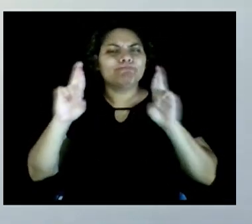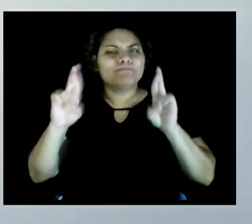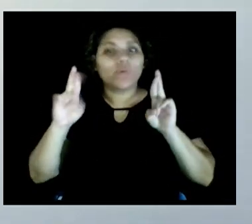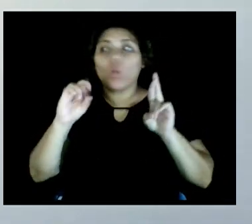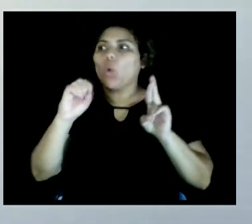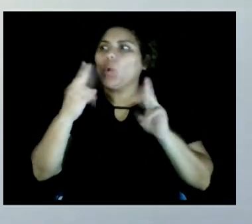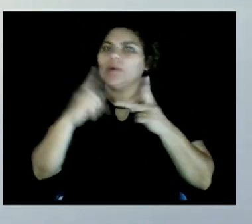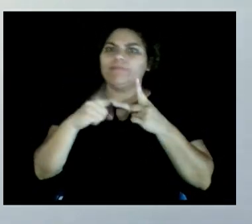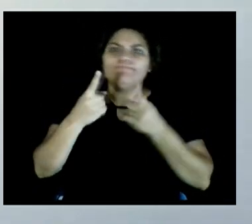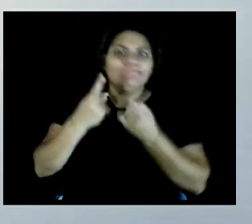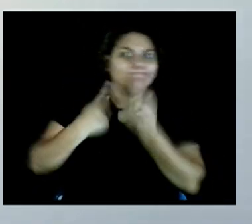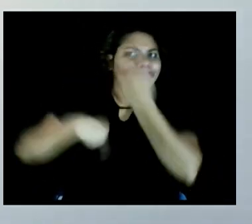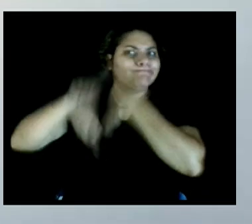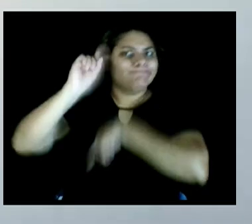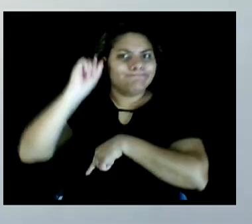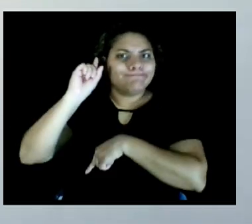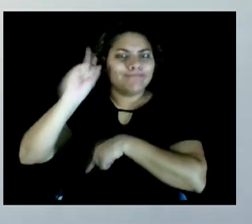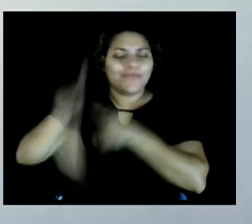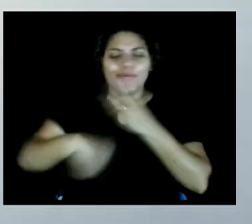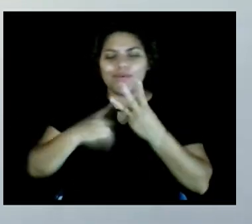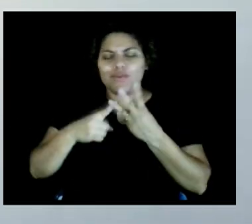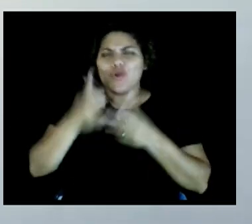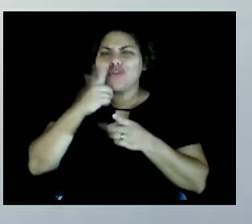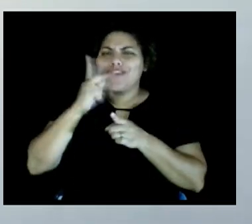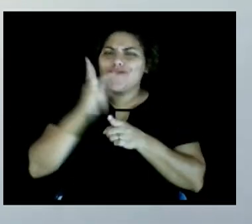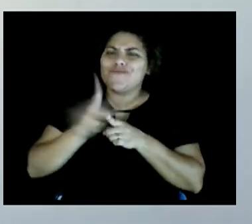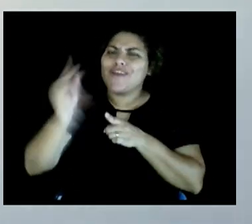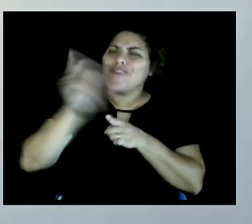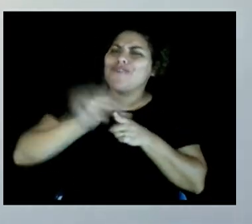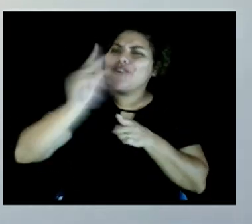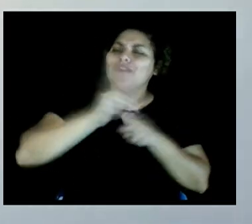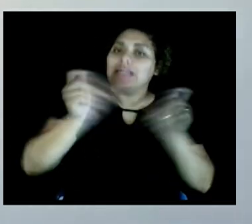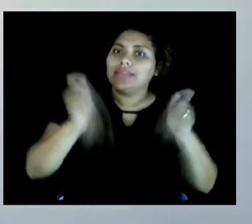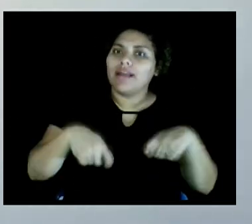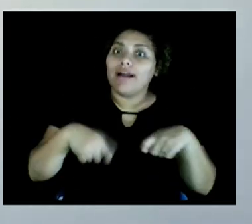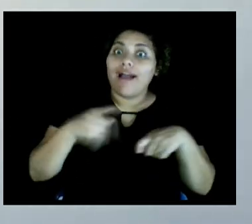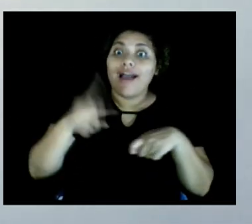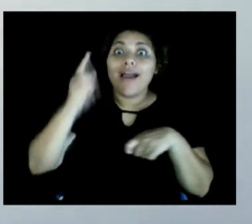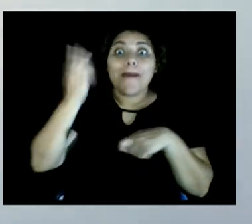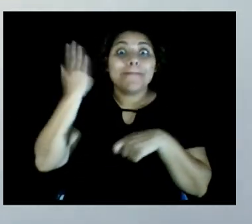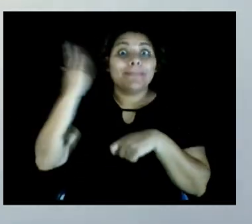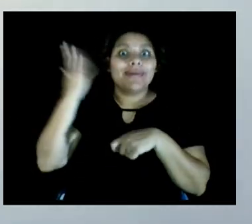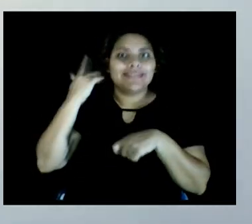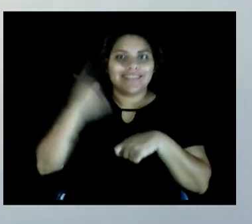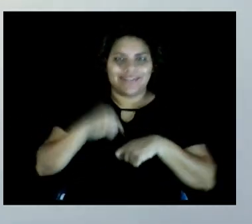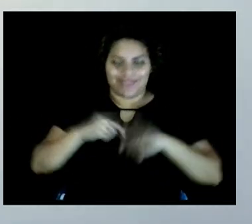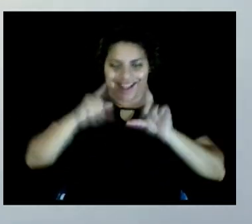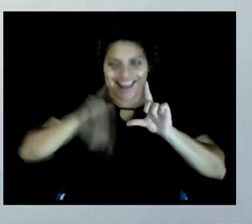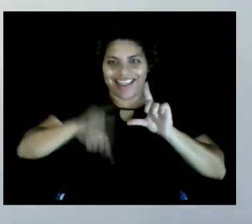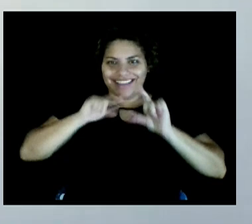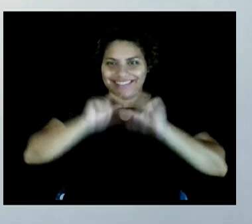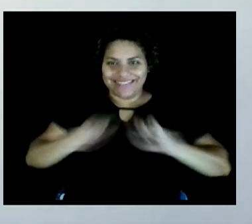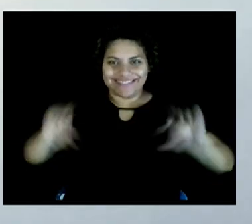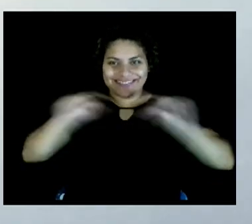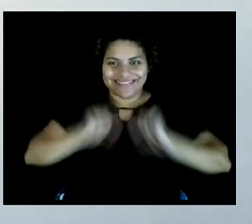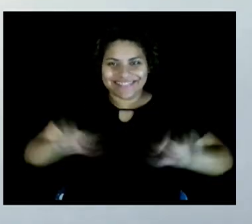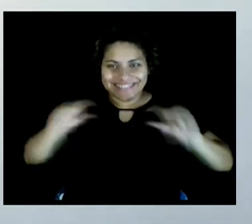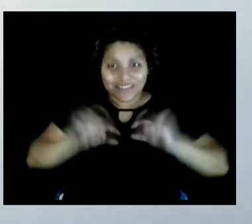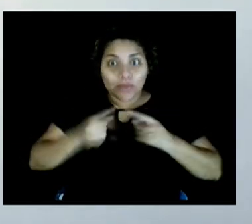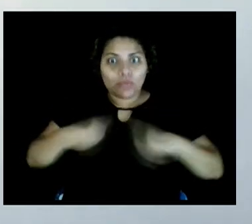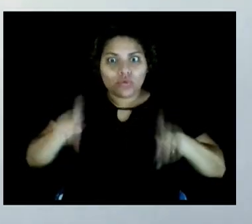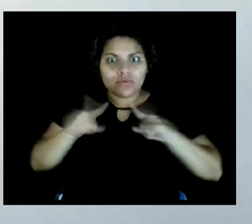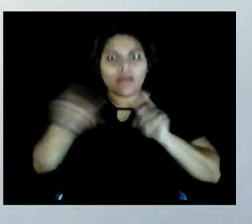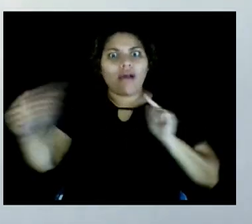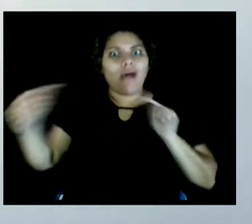como vitória, né? Essas letras anteriores, elas tinham muito isso. E isso se conectava também muito